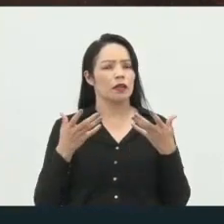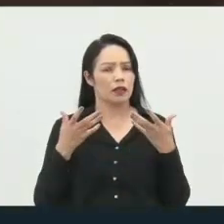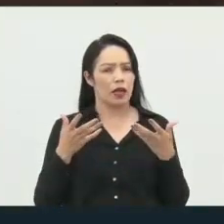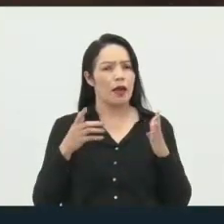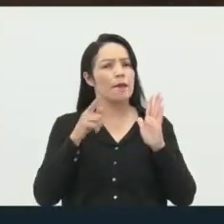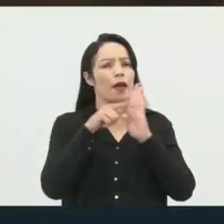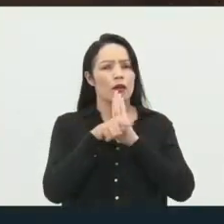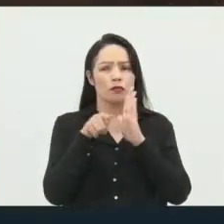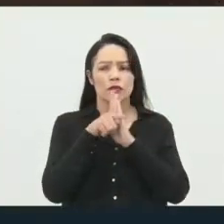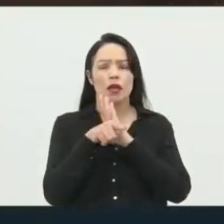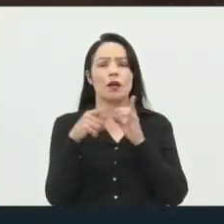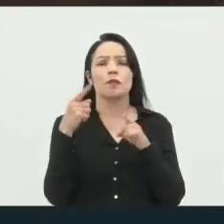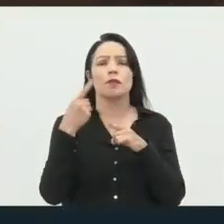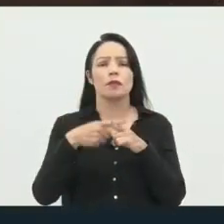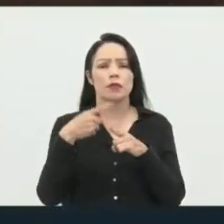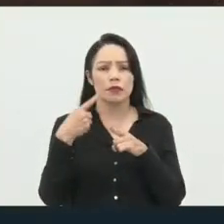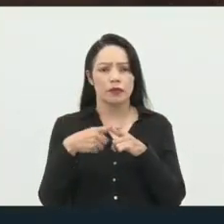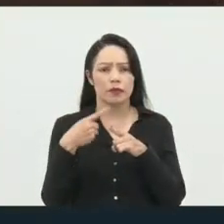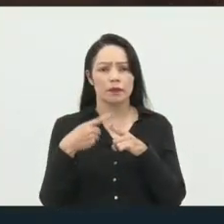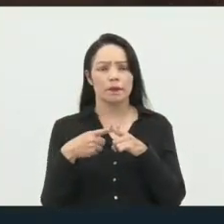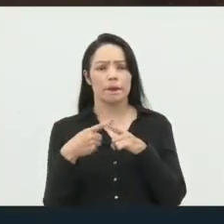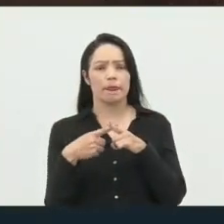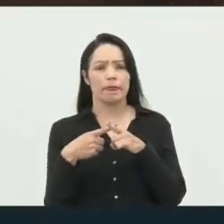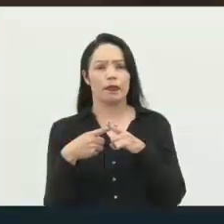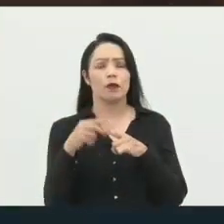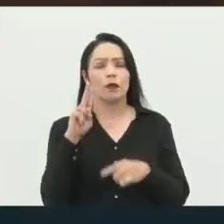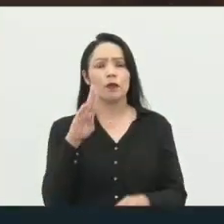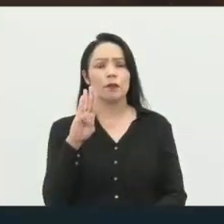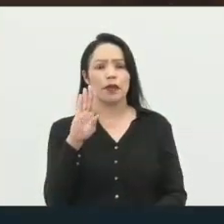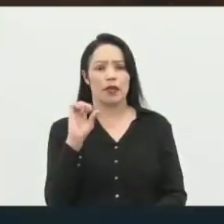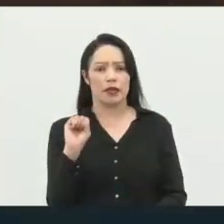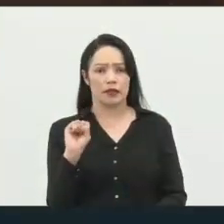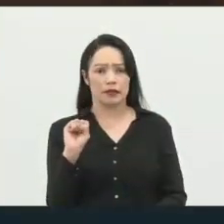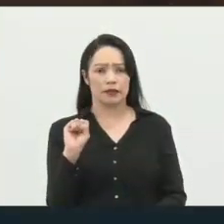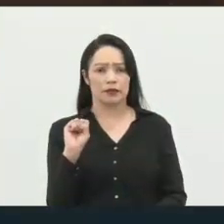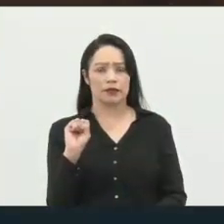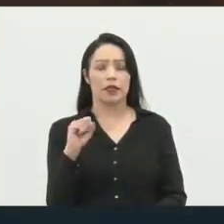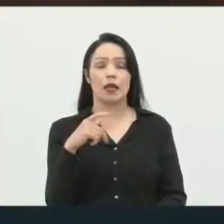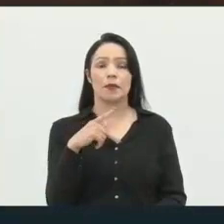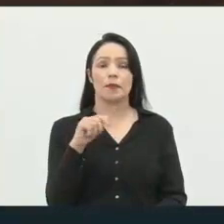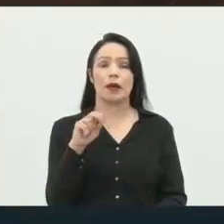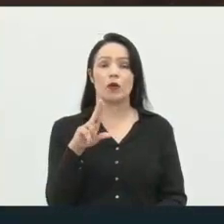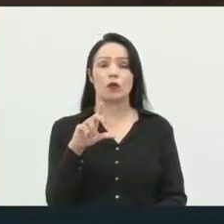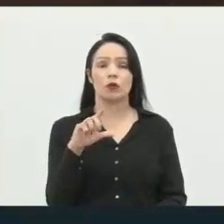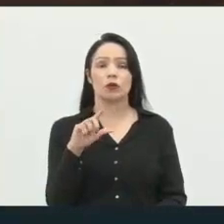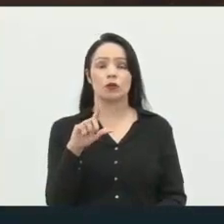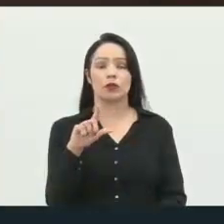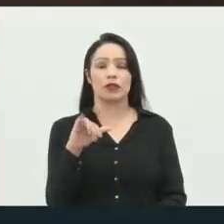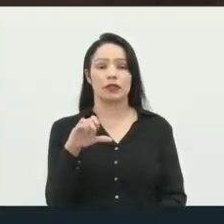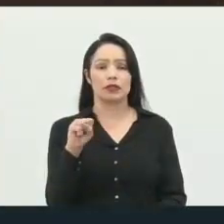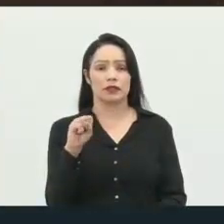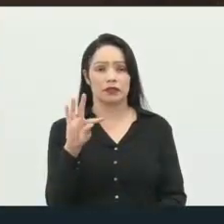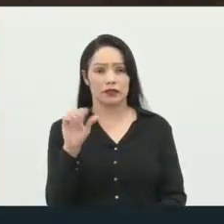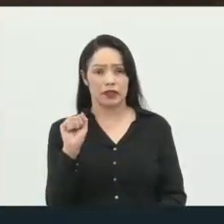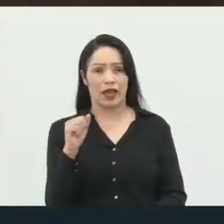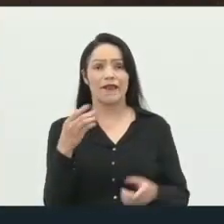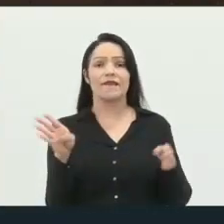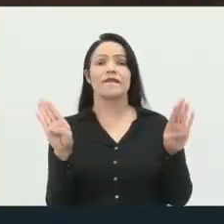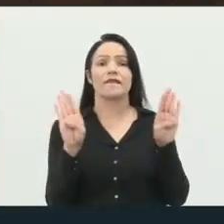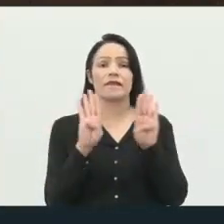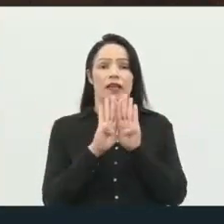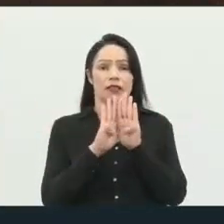porque é que a UBS do paulista está fechada